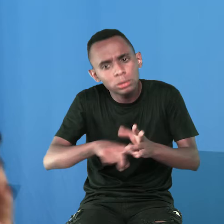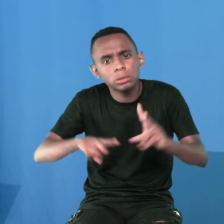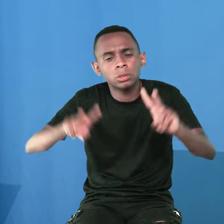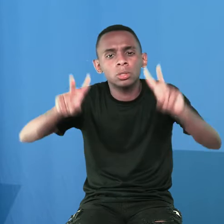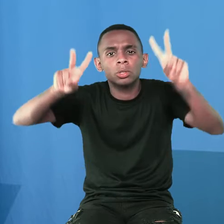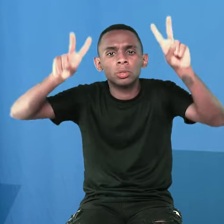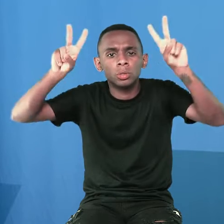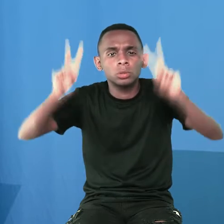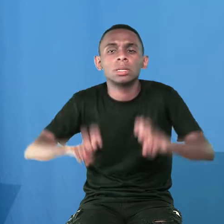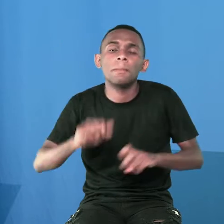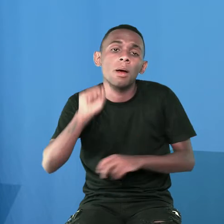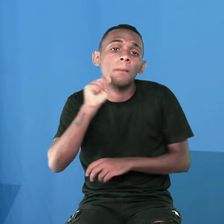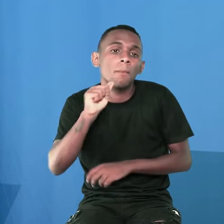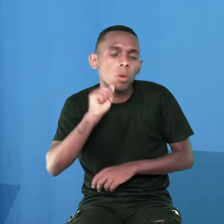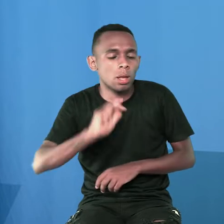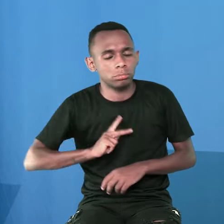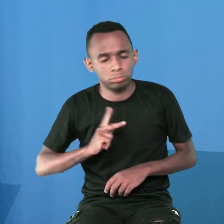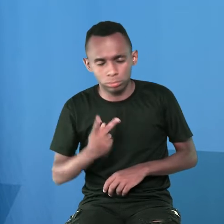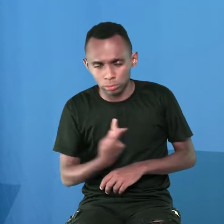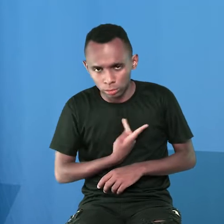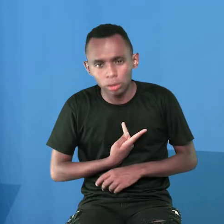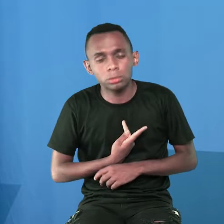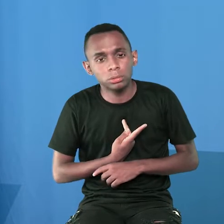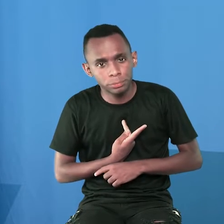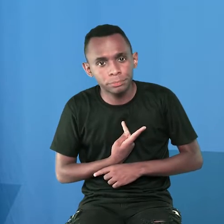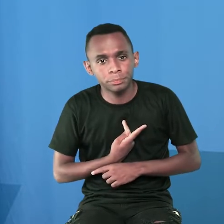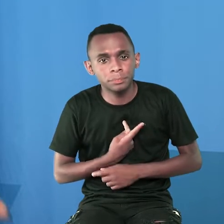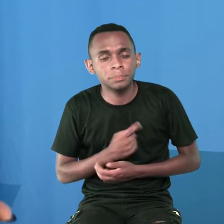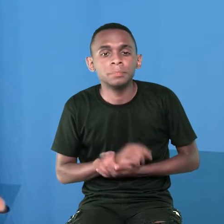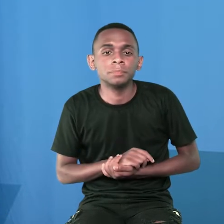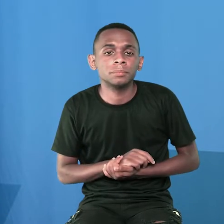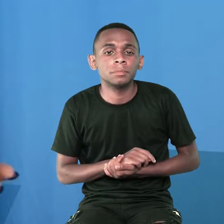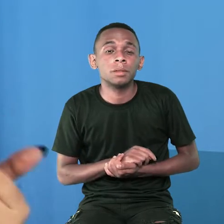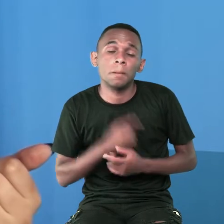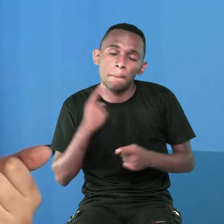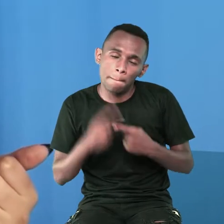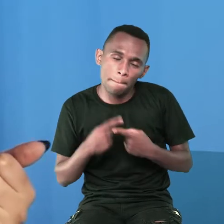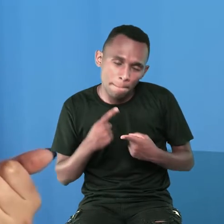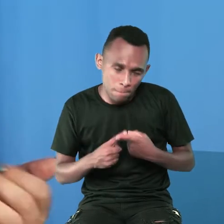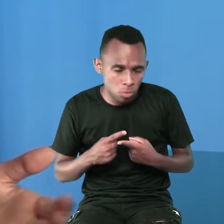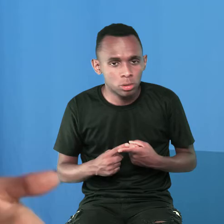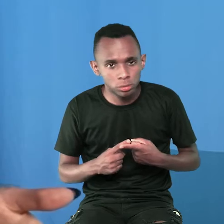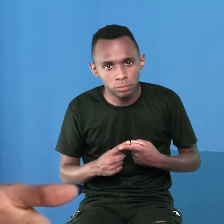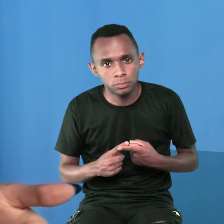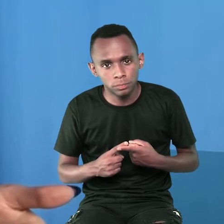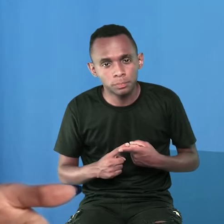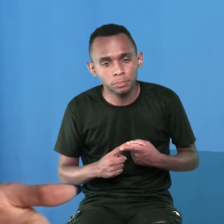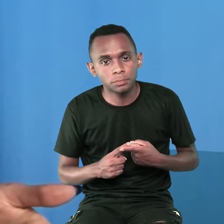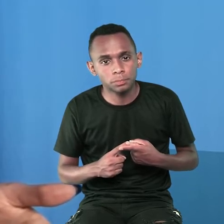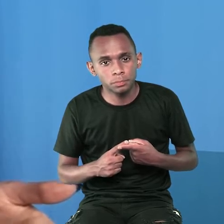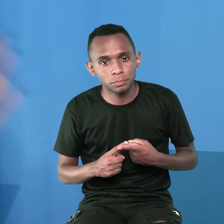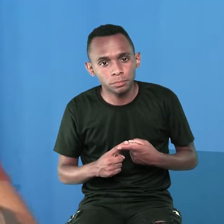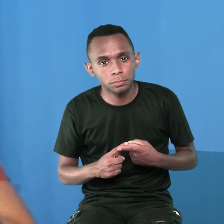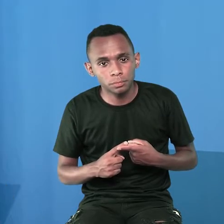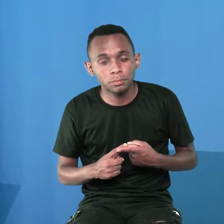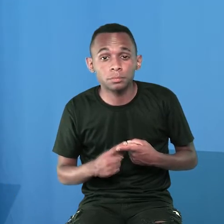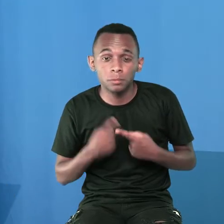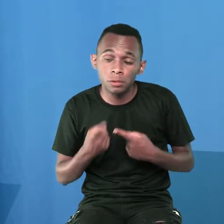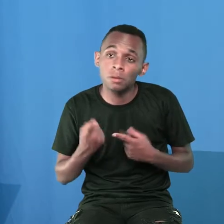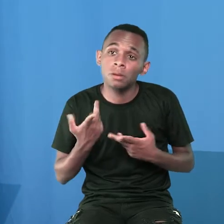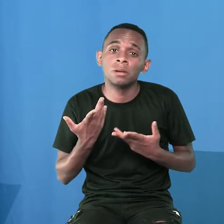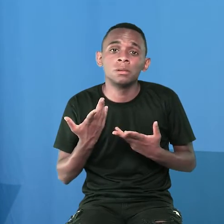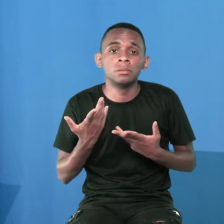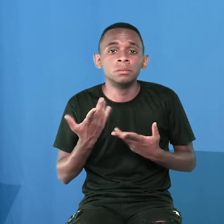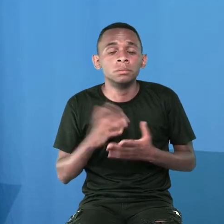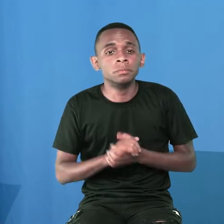a questão das mulheres transexuais, até porque, no caso, você